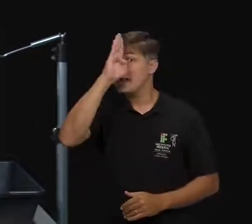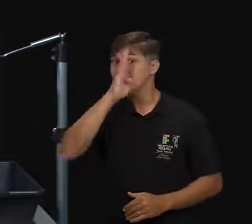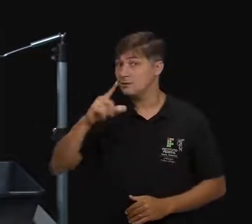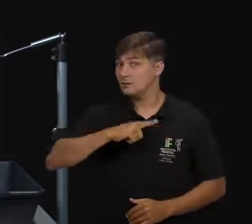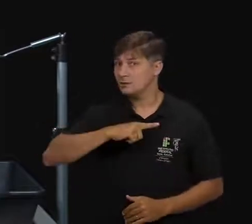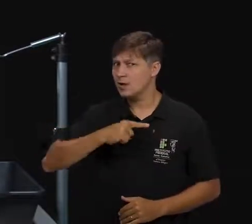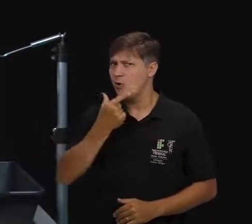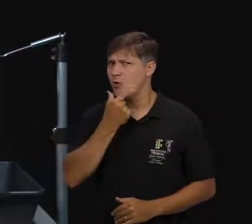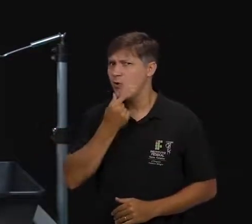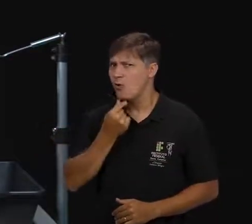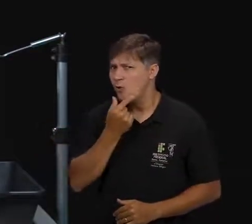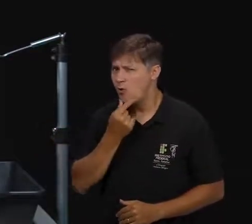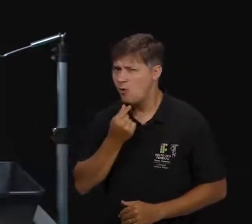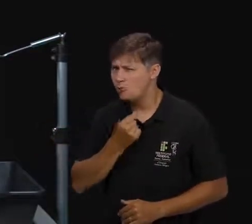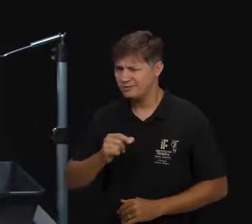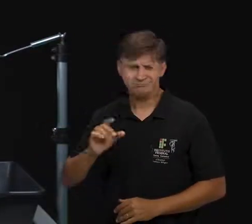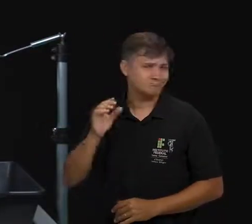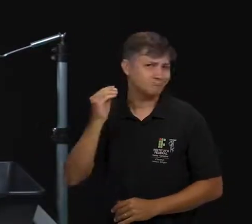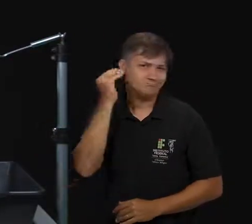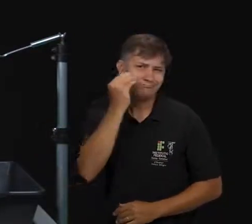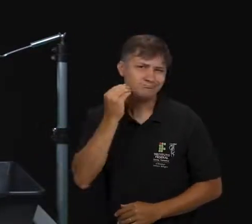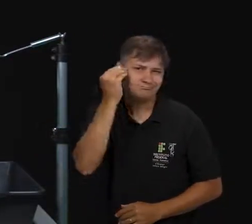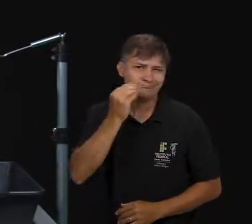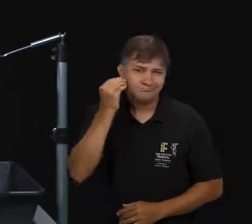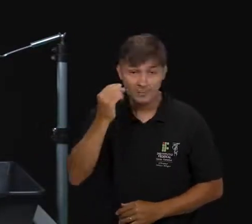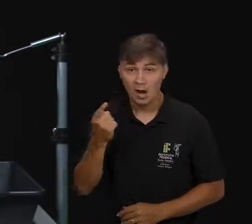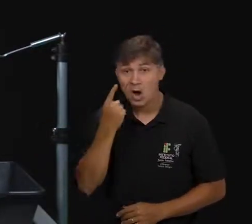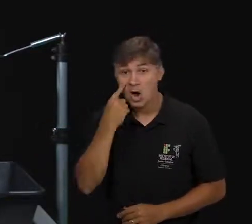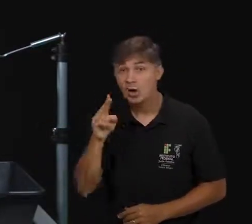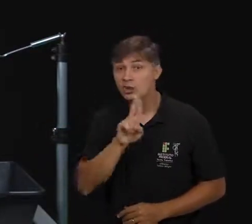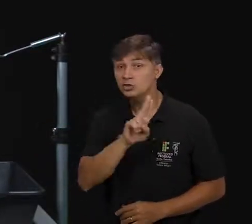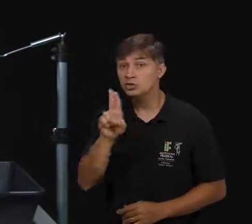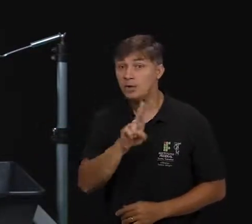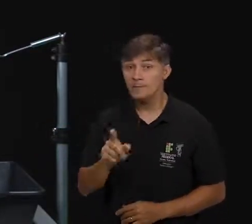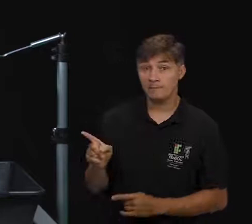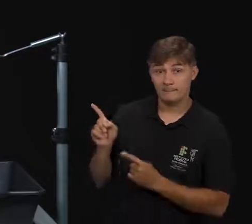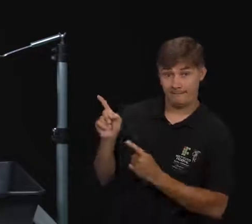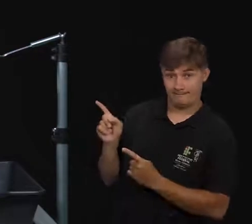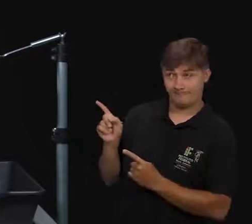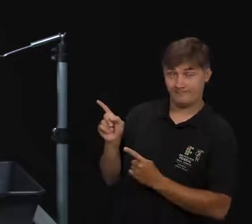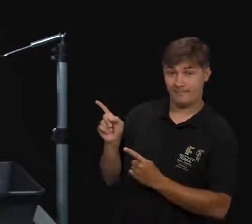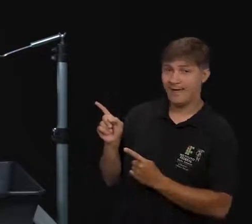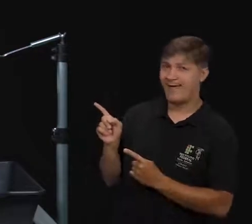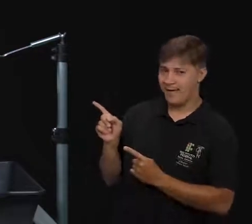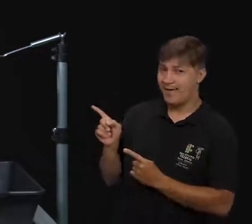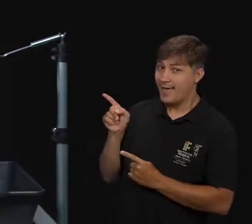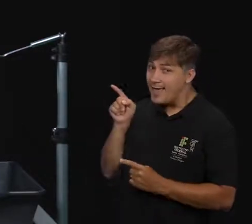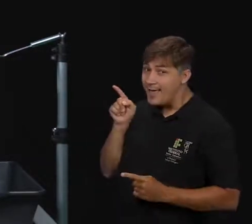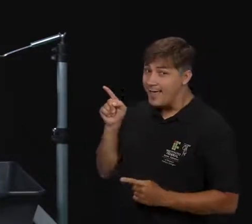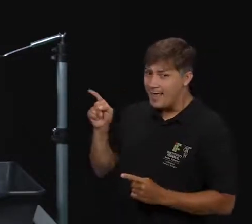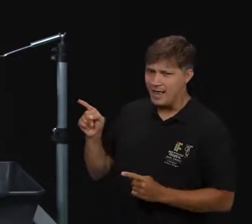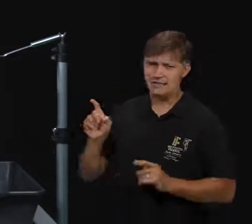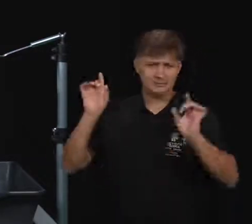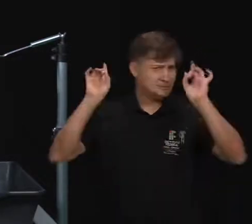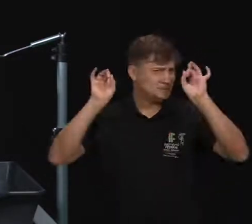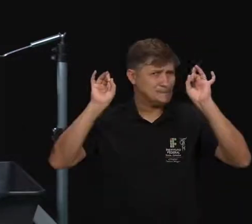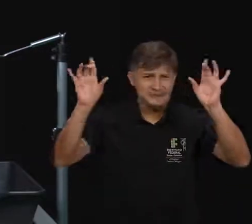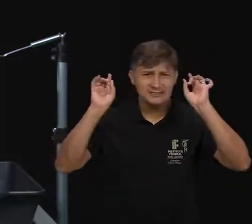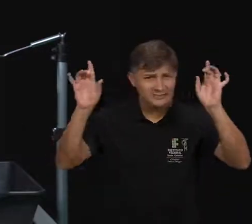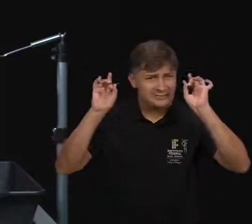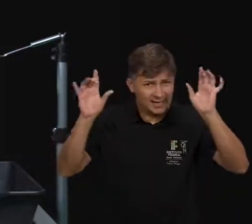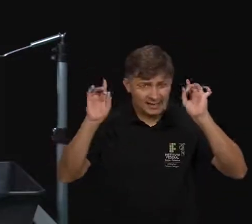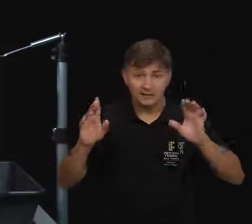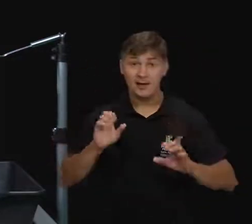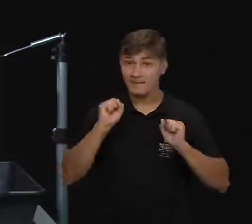No Brasil a gente tem um cara que é um dos grandes nomes do splash, o nome dele é Tony Genérico. Ele é um